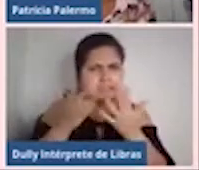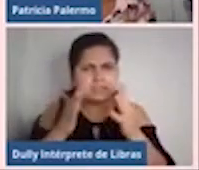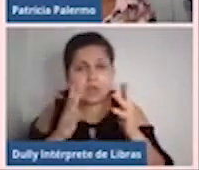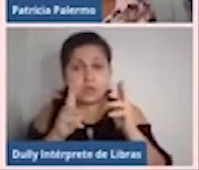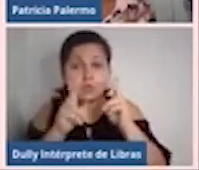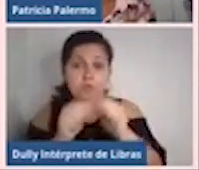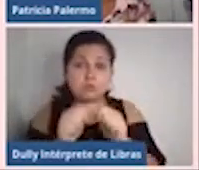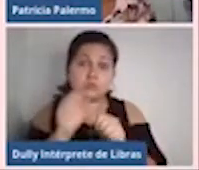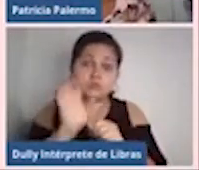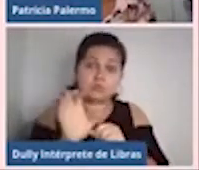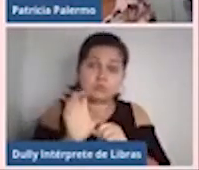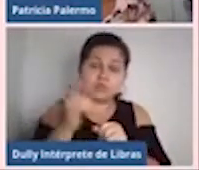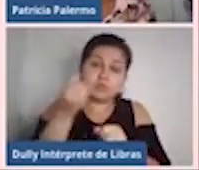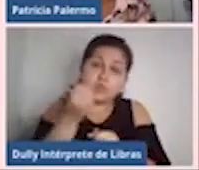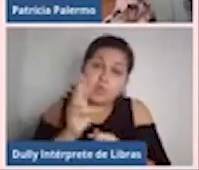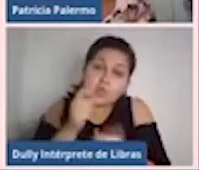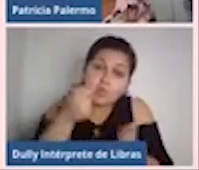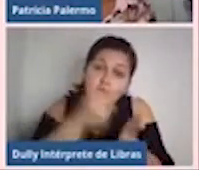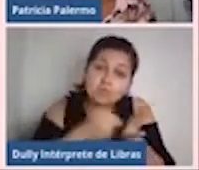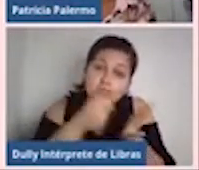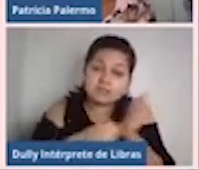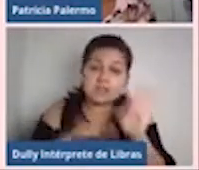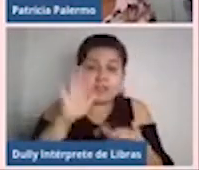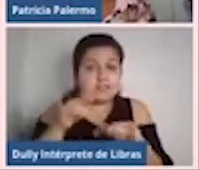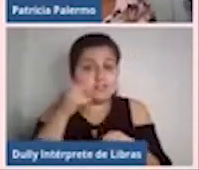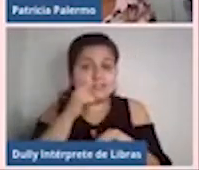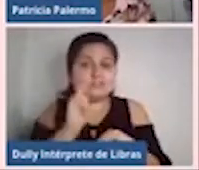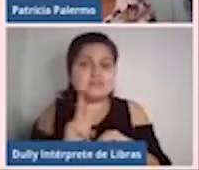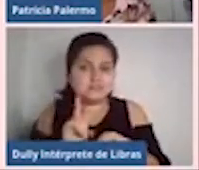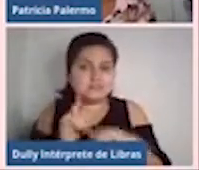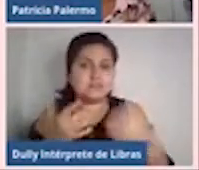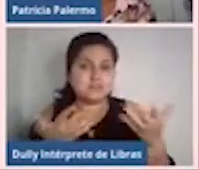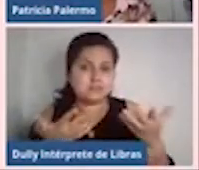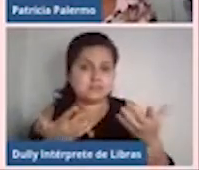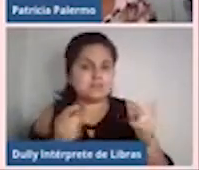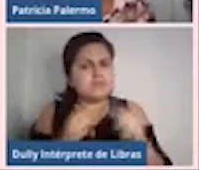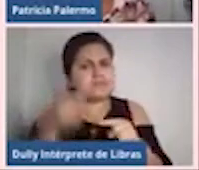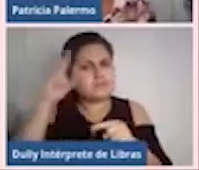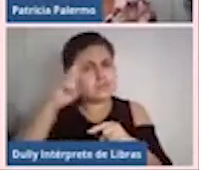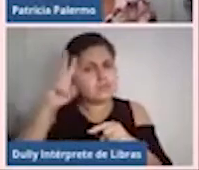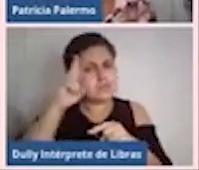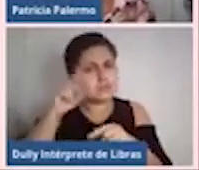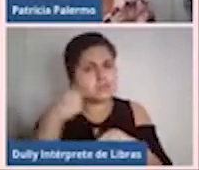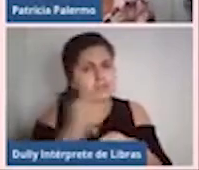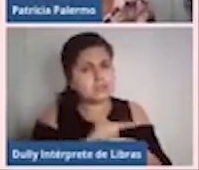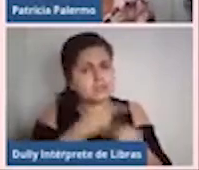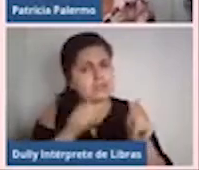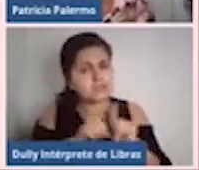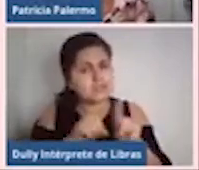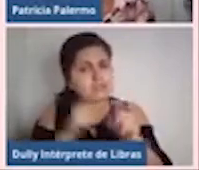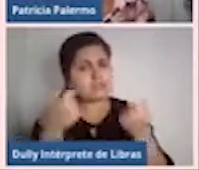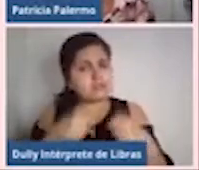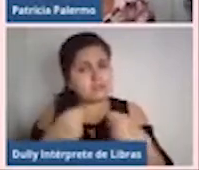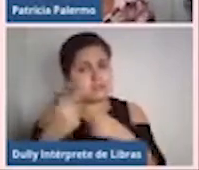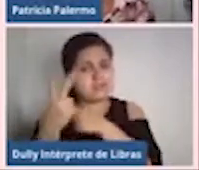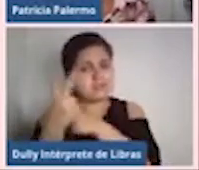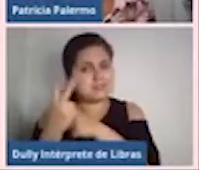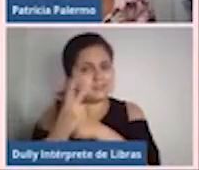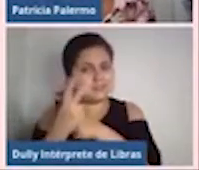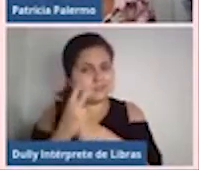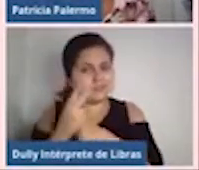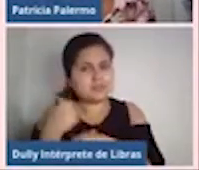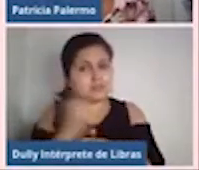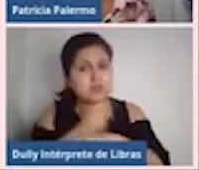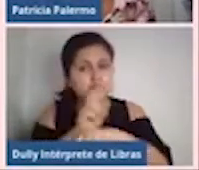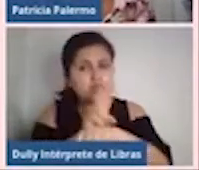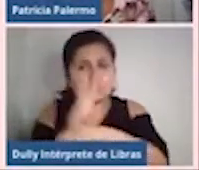tentar dar conta, e muitas vezes não dá conta, né, mas lembrar que a gente também precisa ser cuidada, que nós cuidamos de um